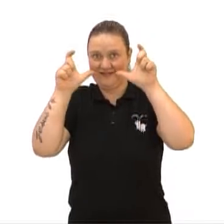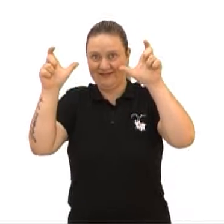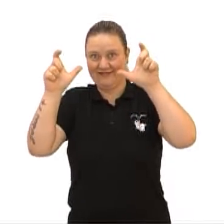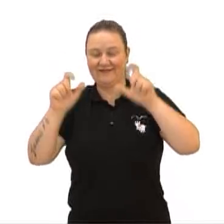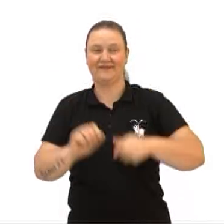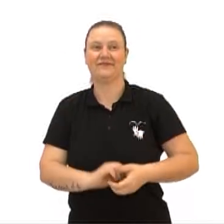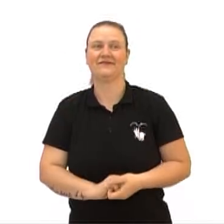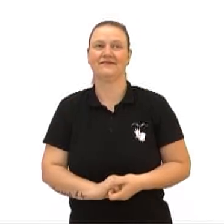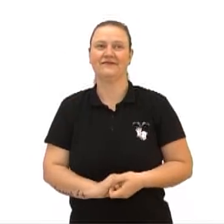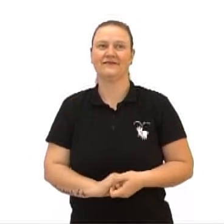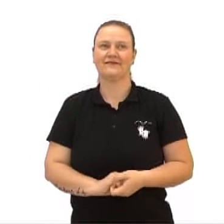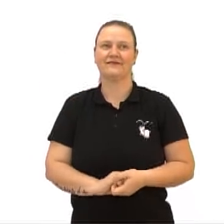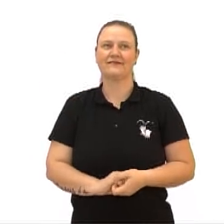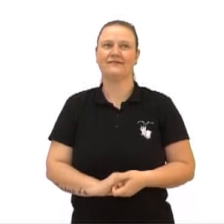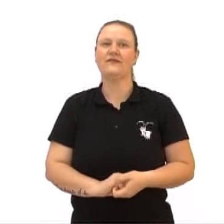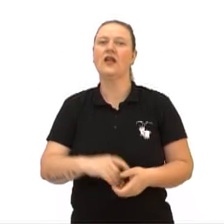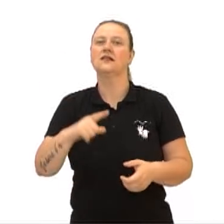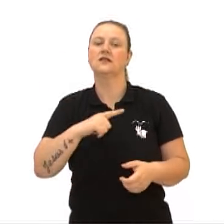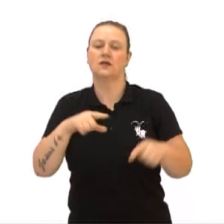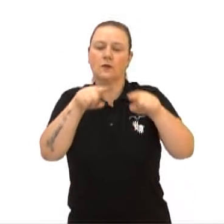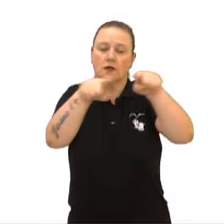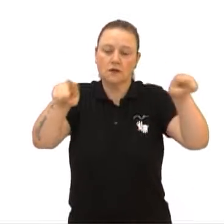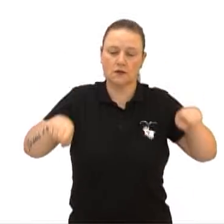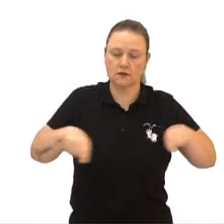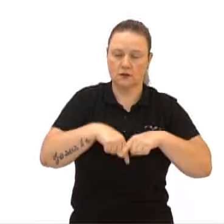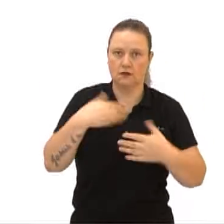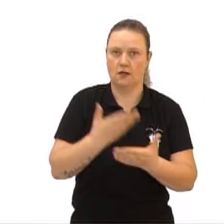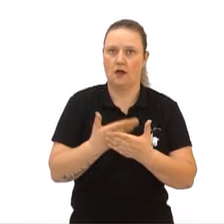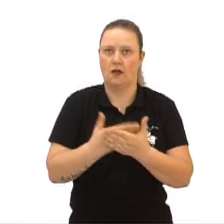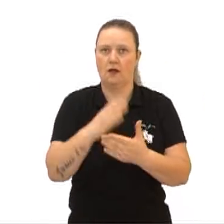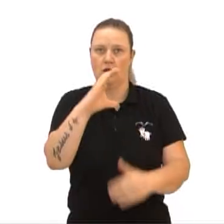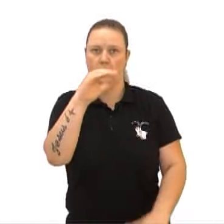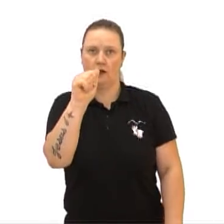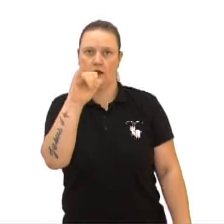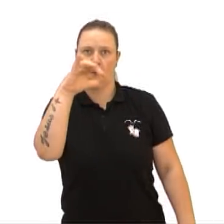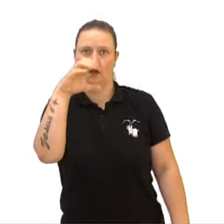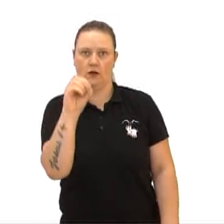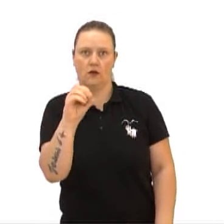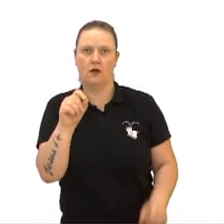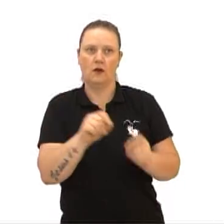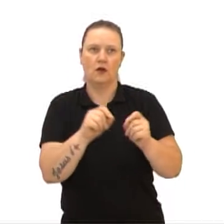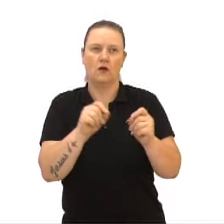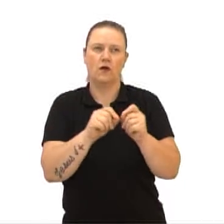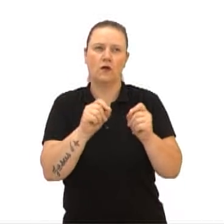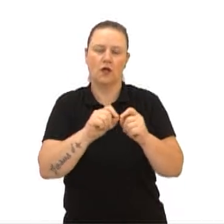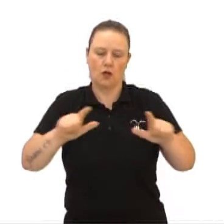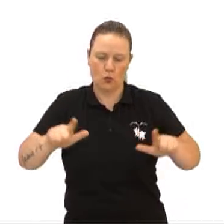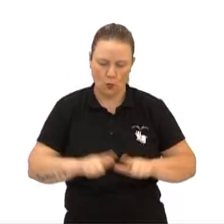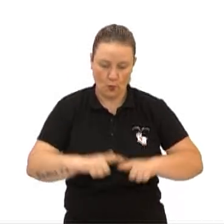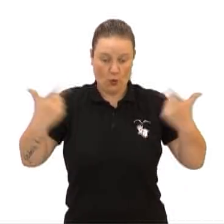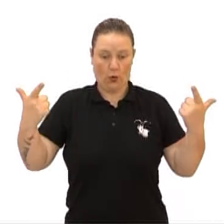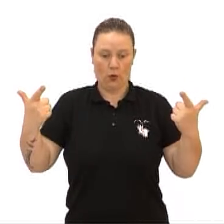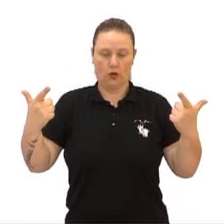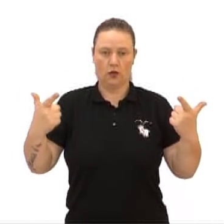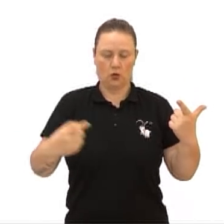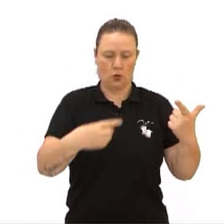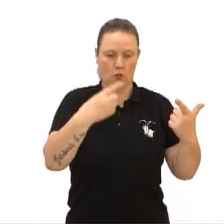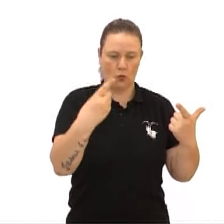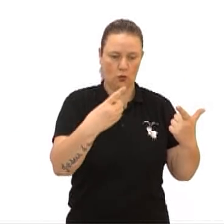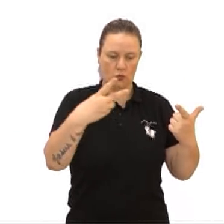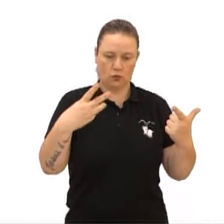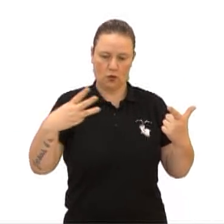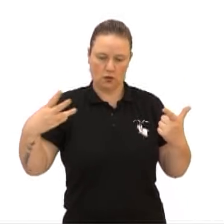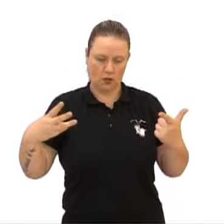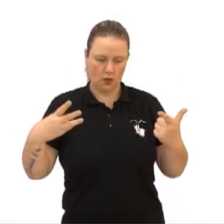aí em casa. A turma de Caio organizou uma rifa, olha que legal. Sendo que 3 bilhetes foram comprados por